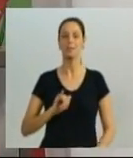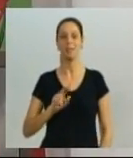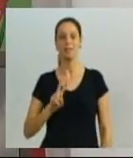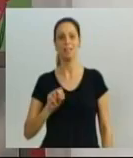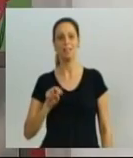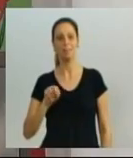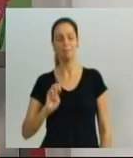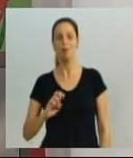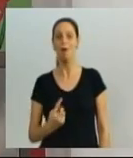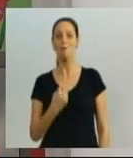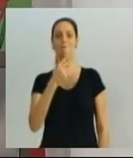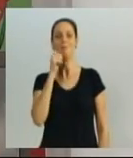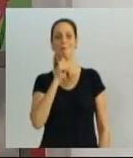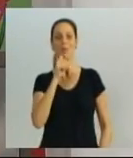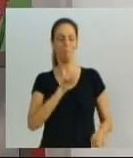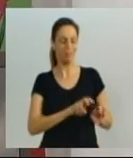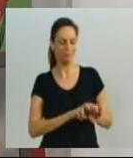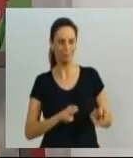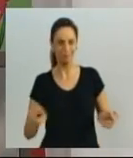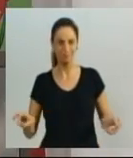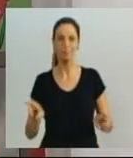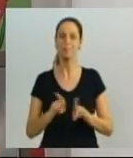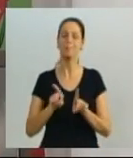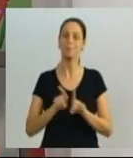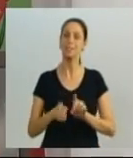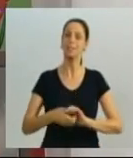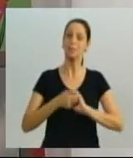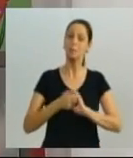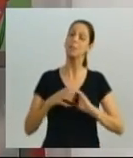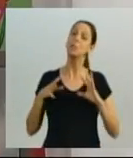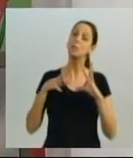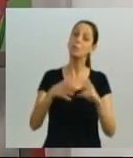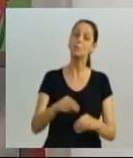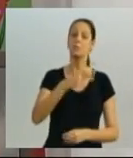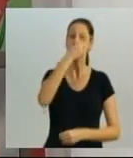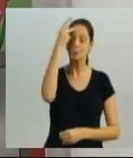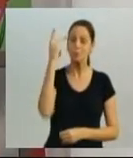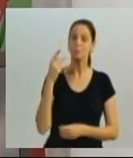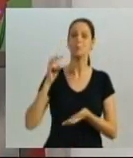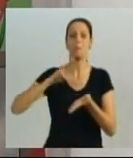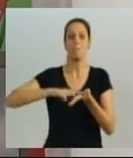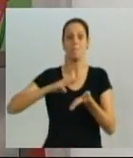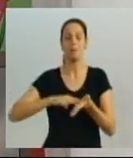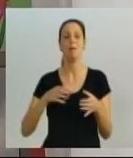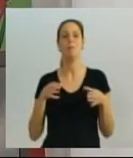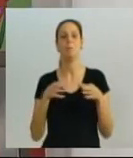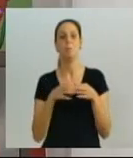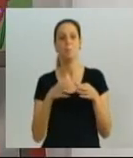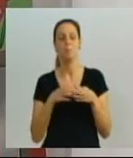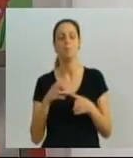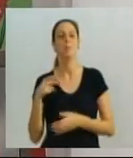única mulher na mesa. Cumprimento os outros membros, o presidente de partido, público presente.